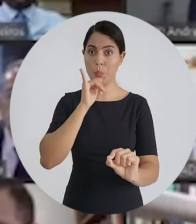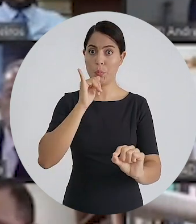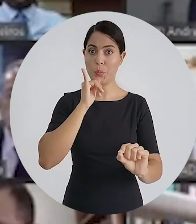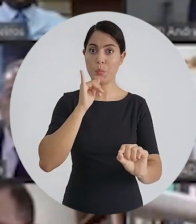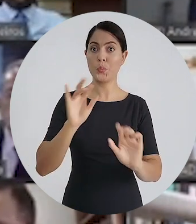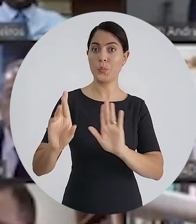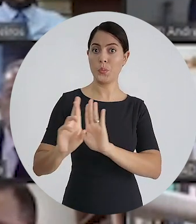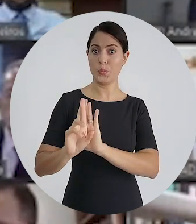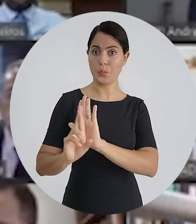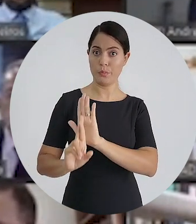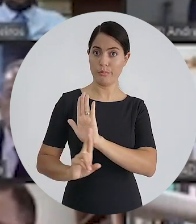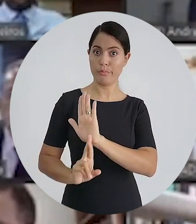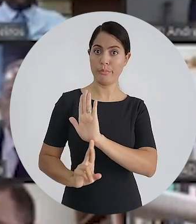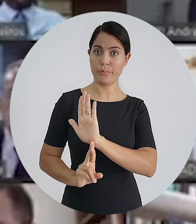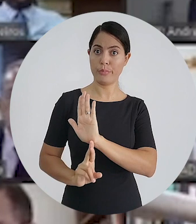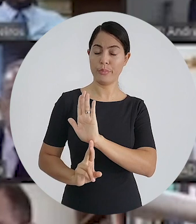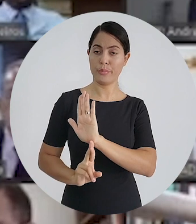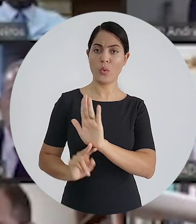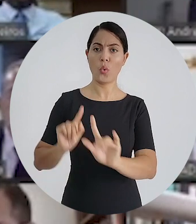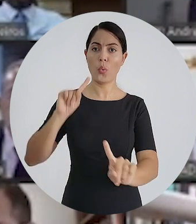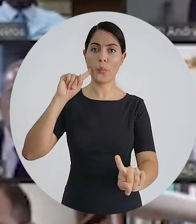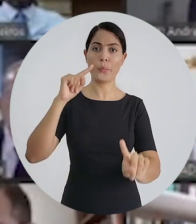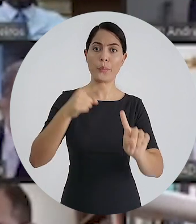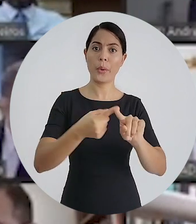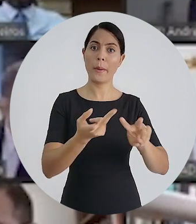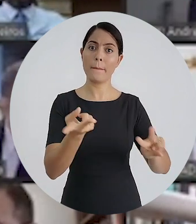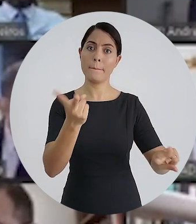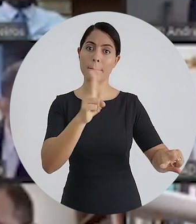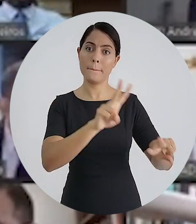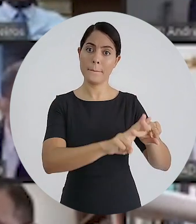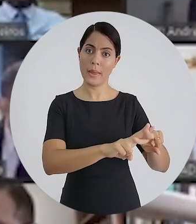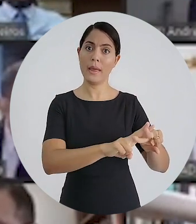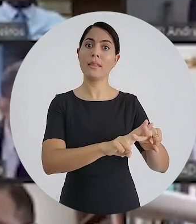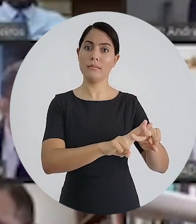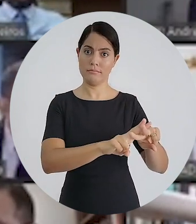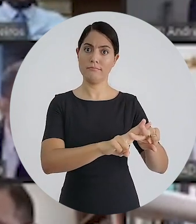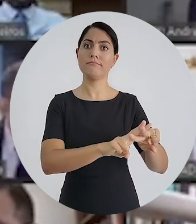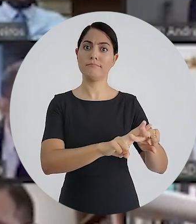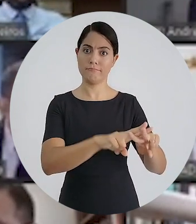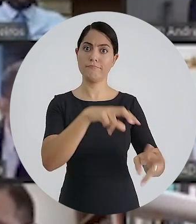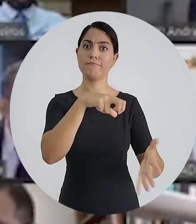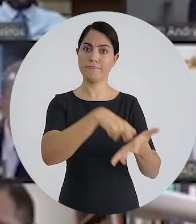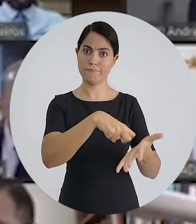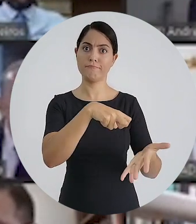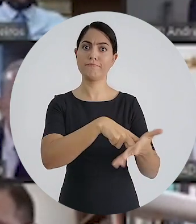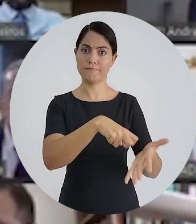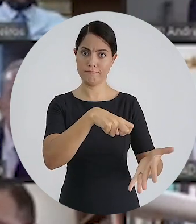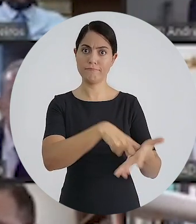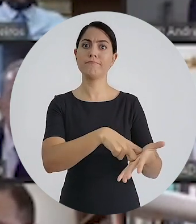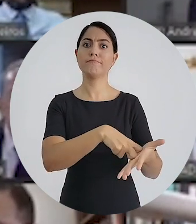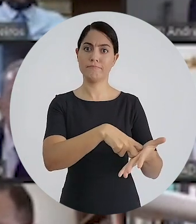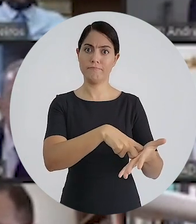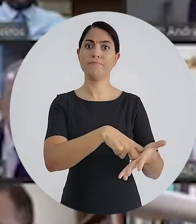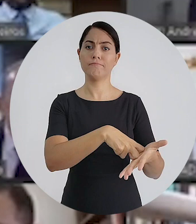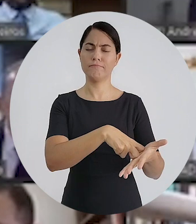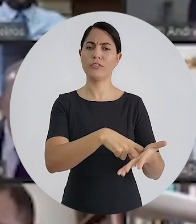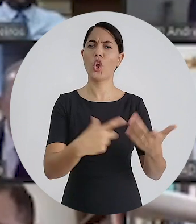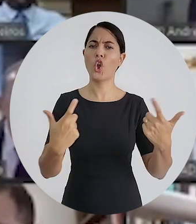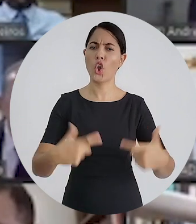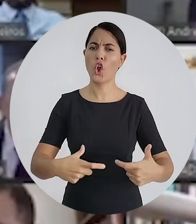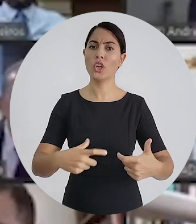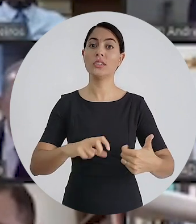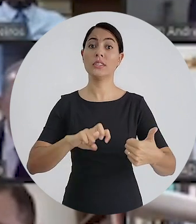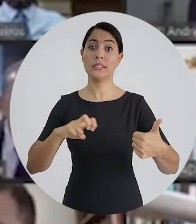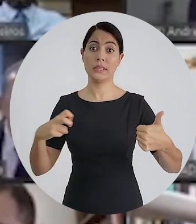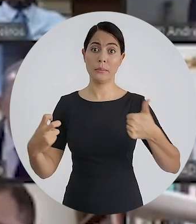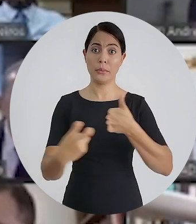norma impugnada, cujo núcleo é a execução provisória da pena privativa de liberdade, quando fixada no